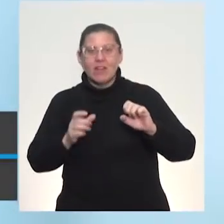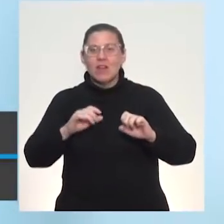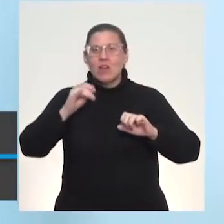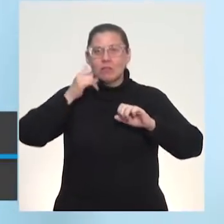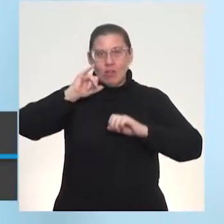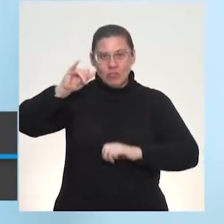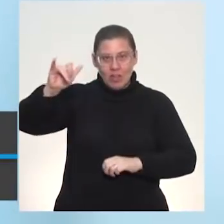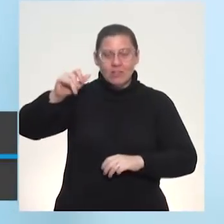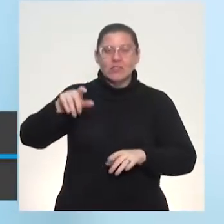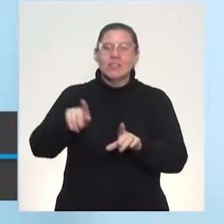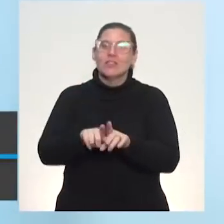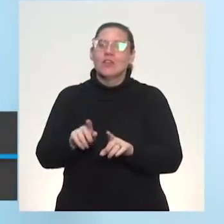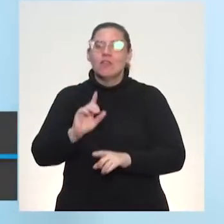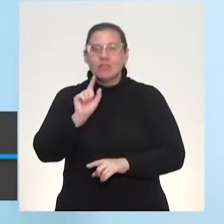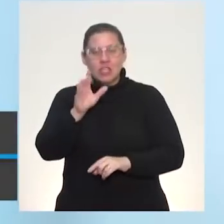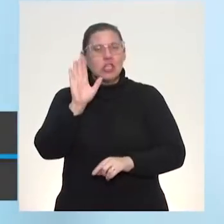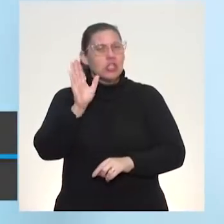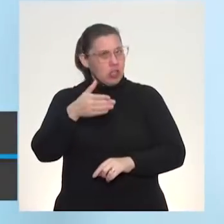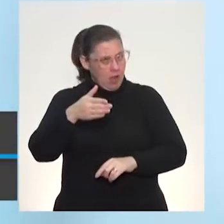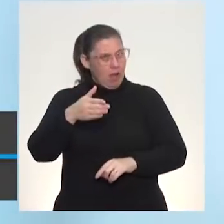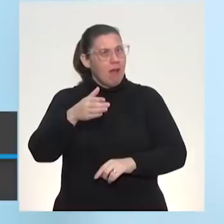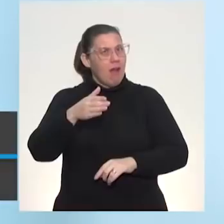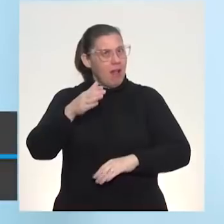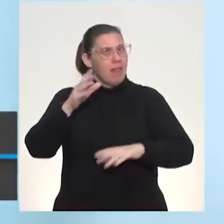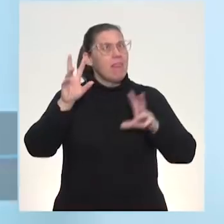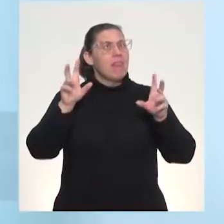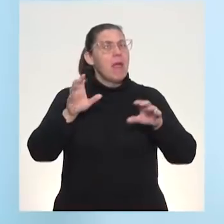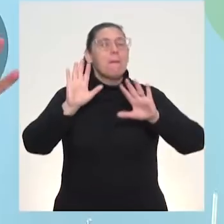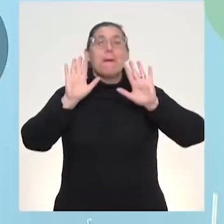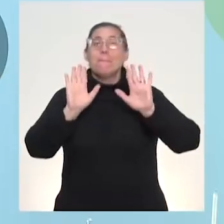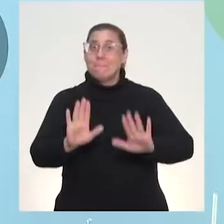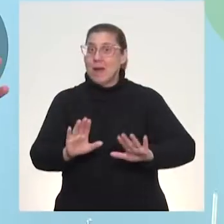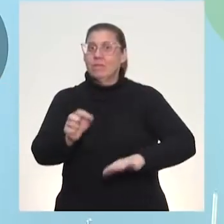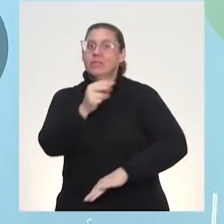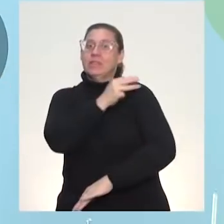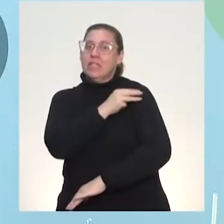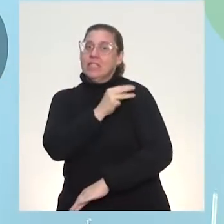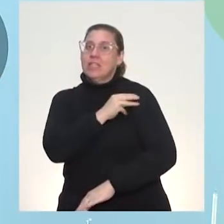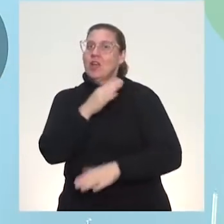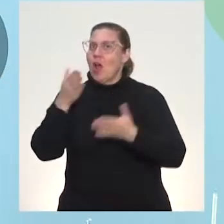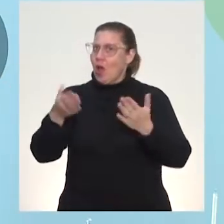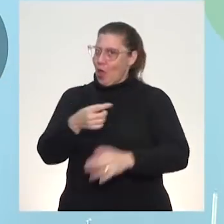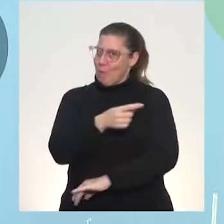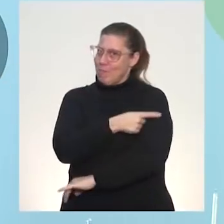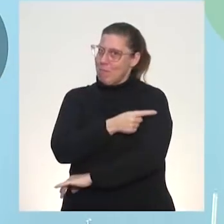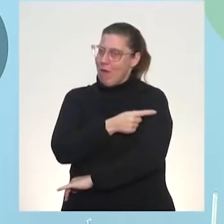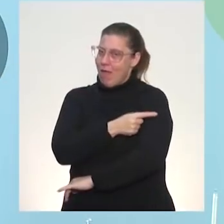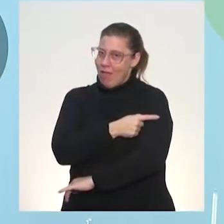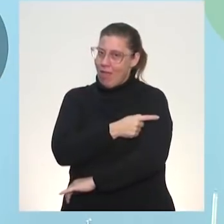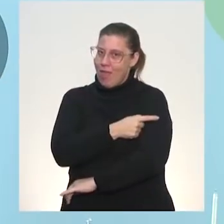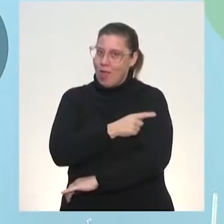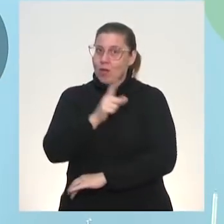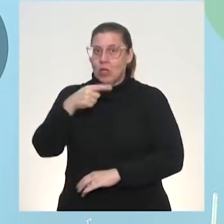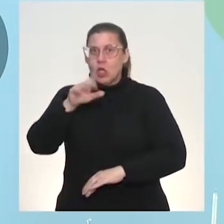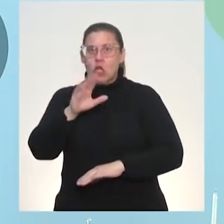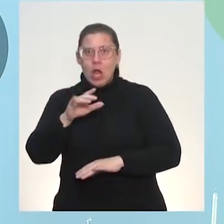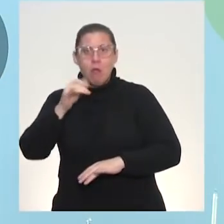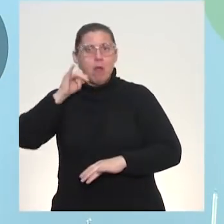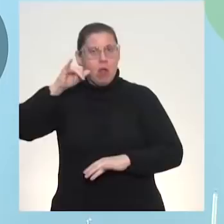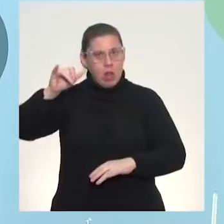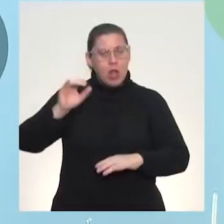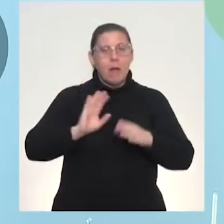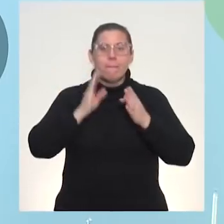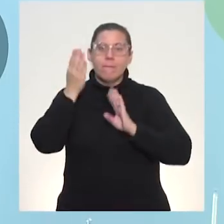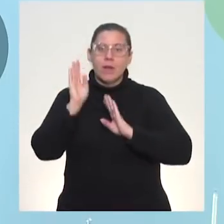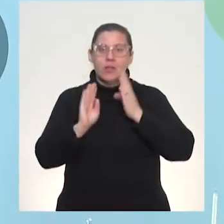Você também já trabalhou esse tema, só que com o terceiro, né? Terceirão, é. Hoje nós vamos falar aqui com o Primeirão, Com o né? primeirão. Eles trabalharam energia em biologia